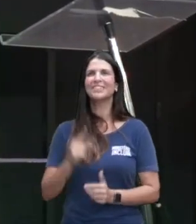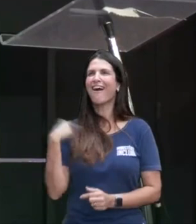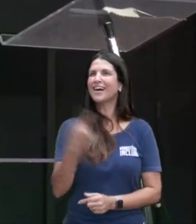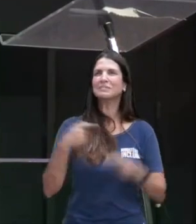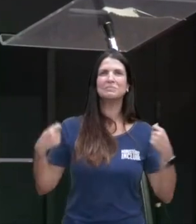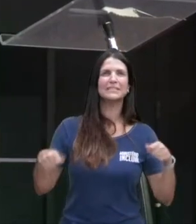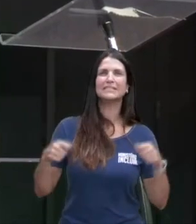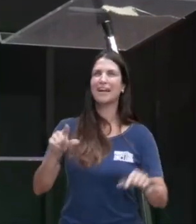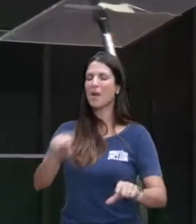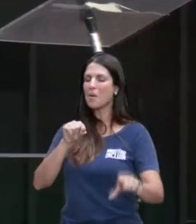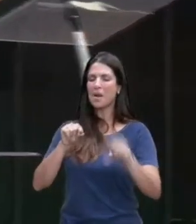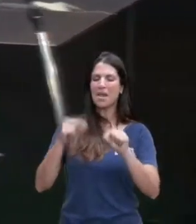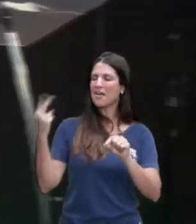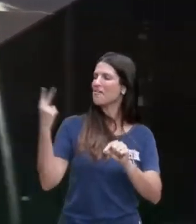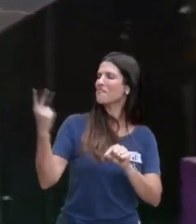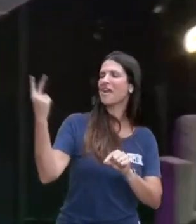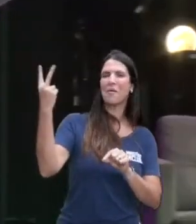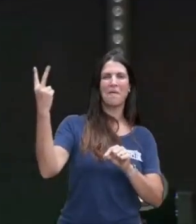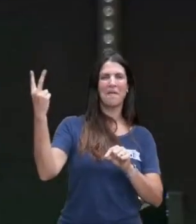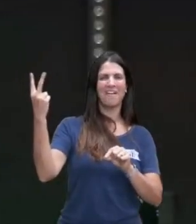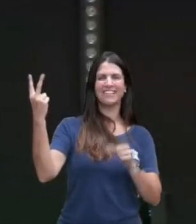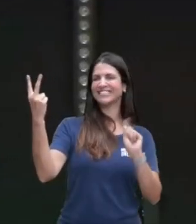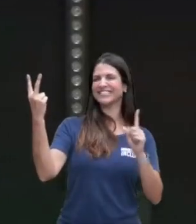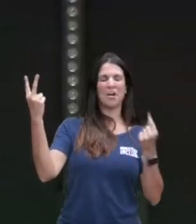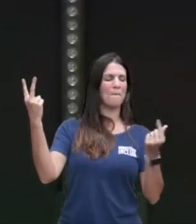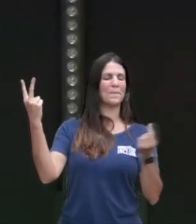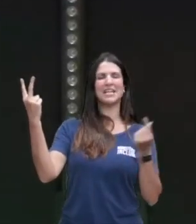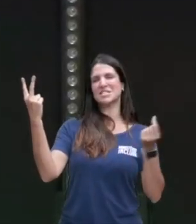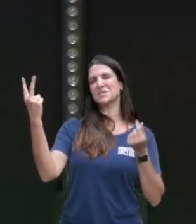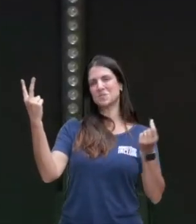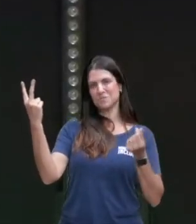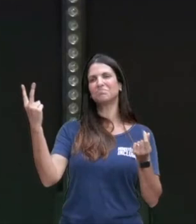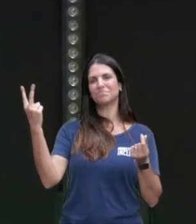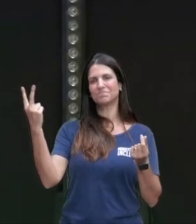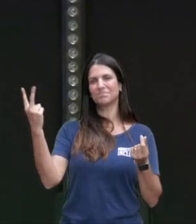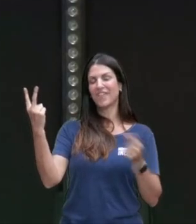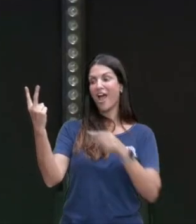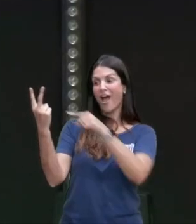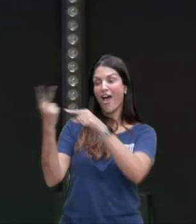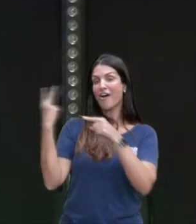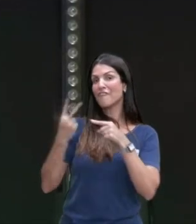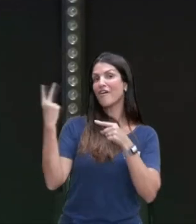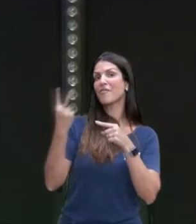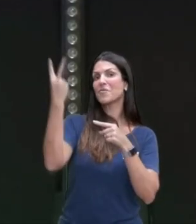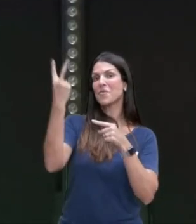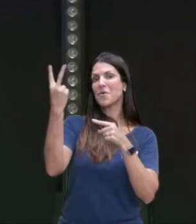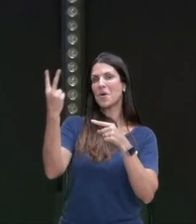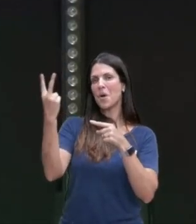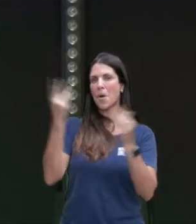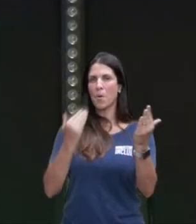valor o teu valor está na verdade e a verdade independe do local